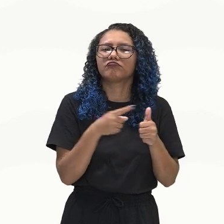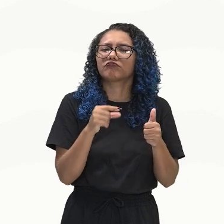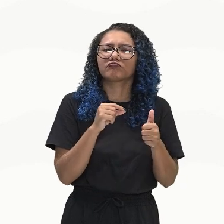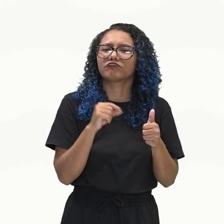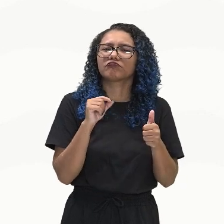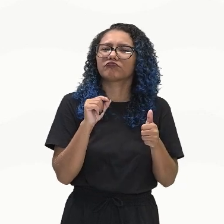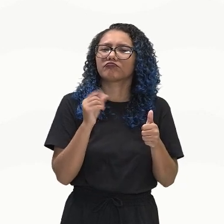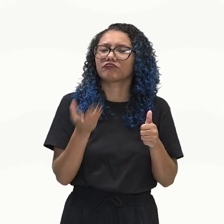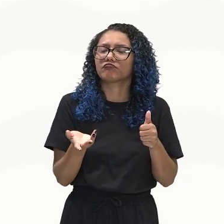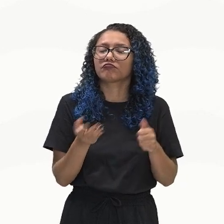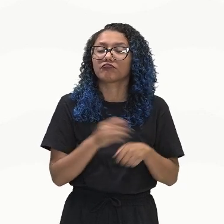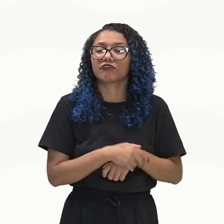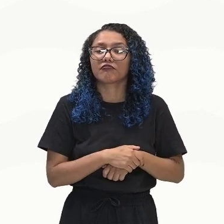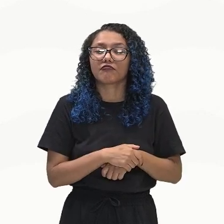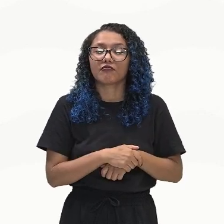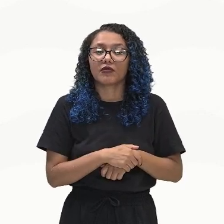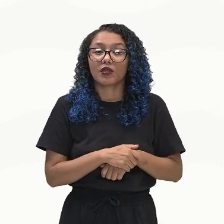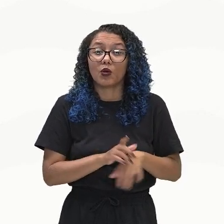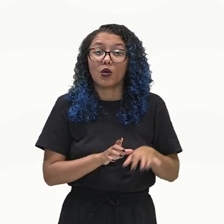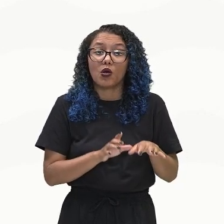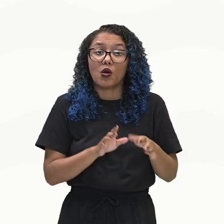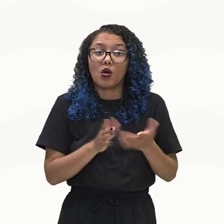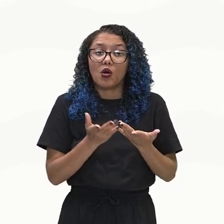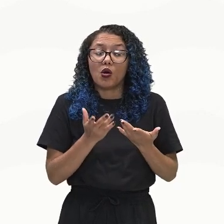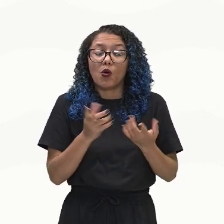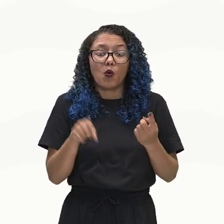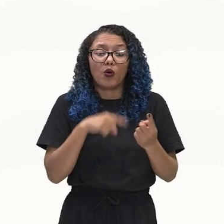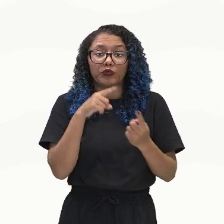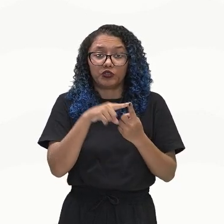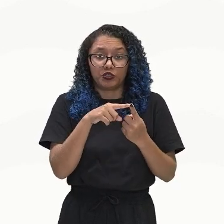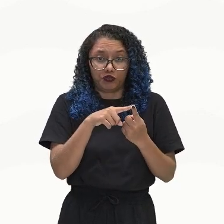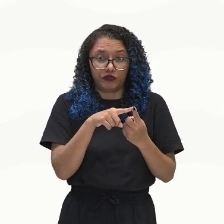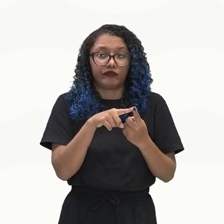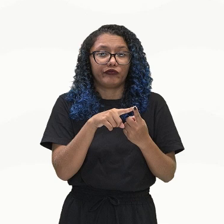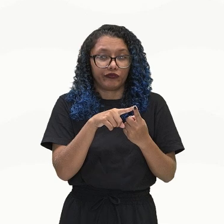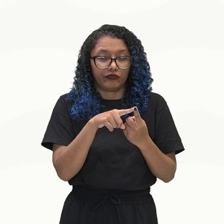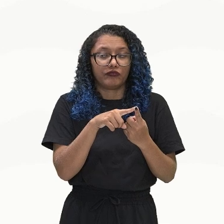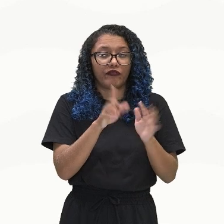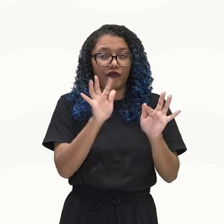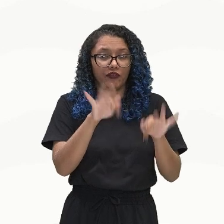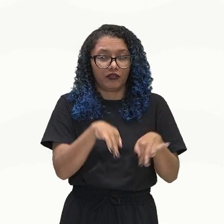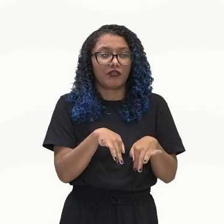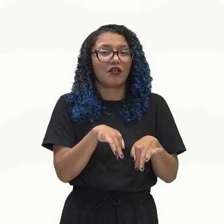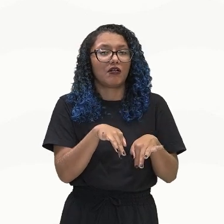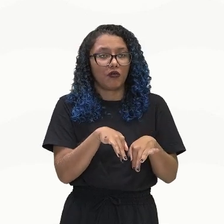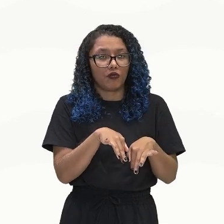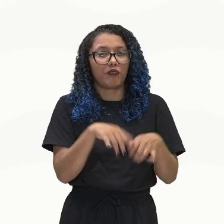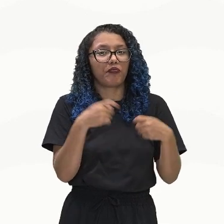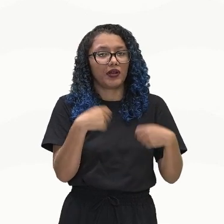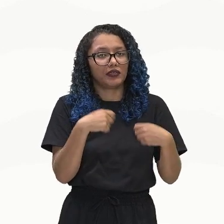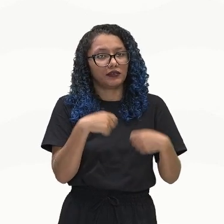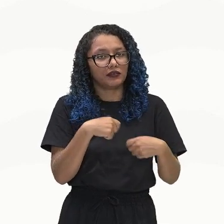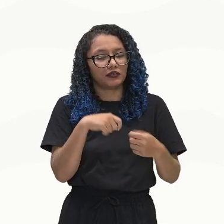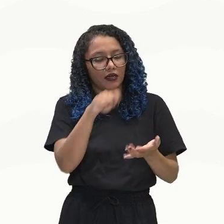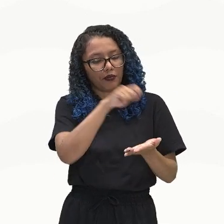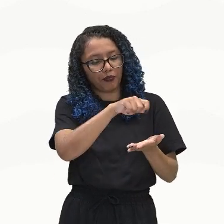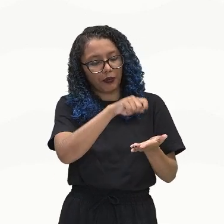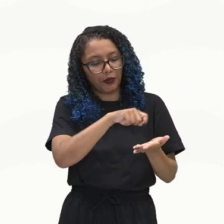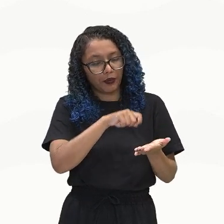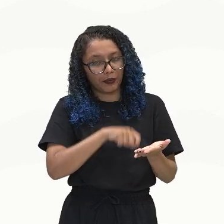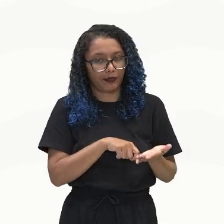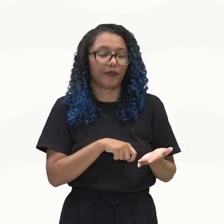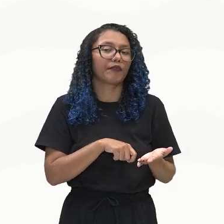seu objetivo final. Ok, professora, eu já começo então pensando no meu objetivo final. Sim, né?